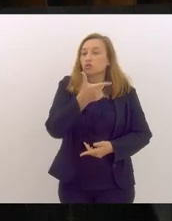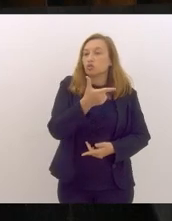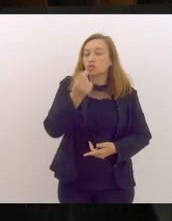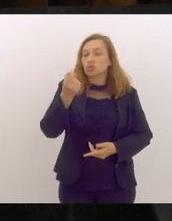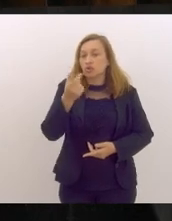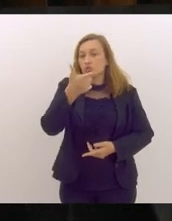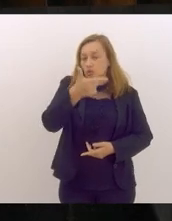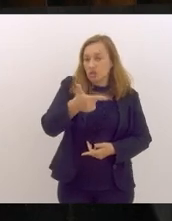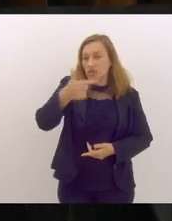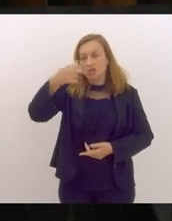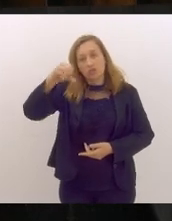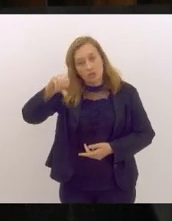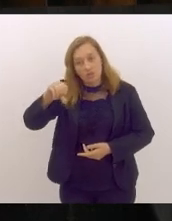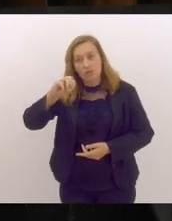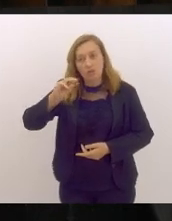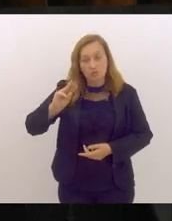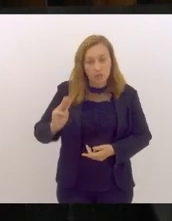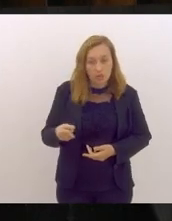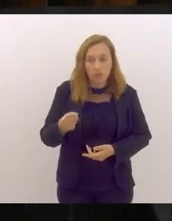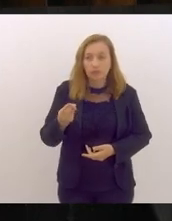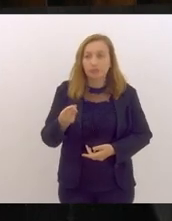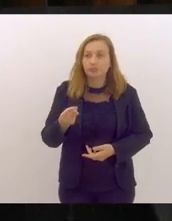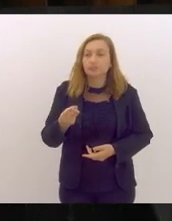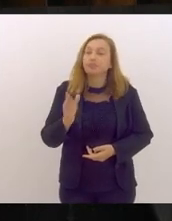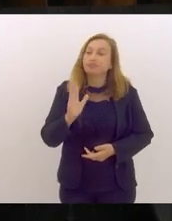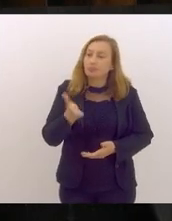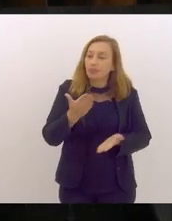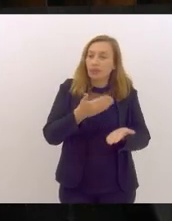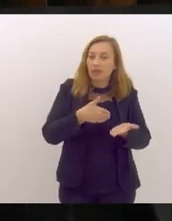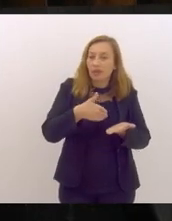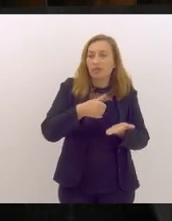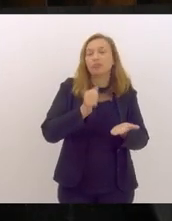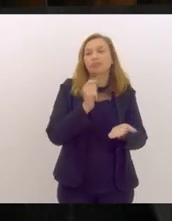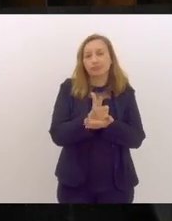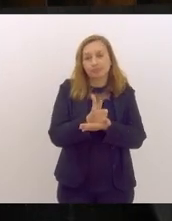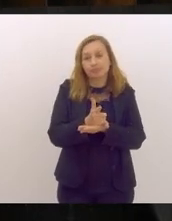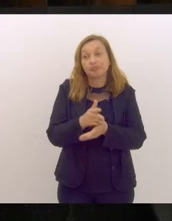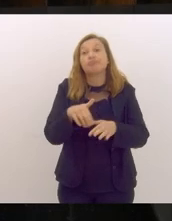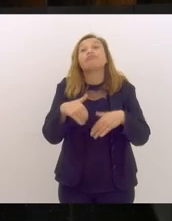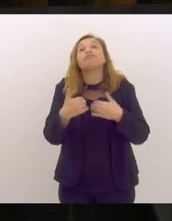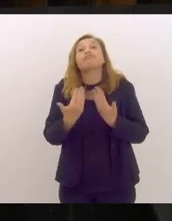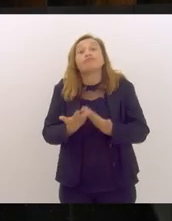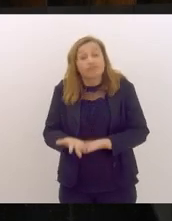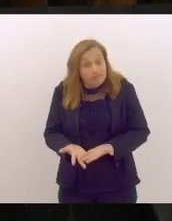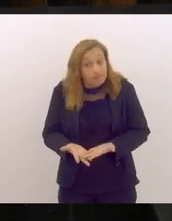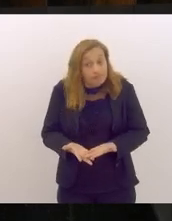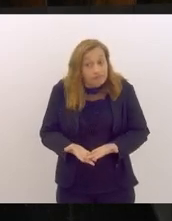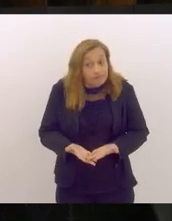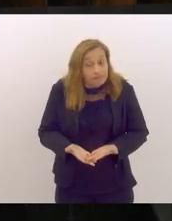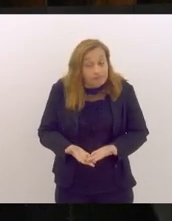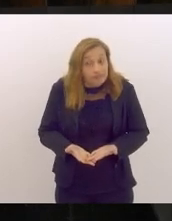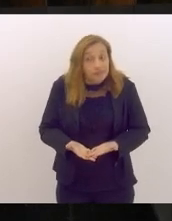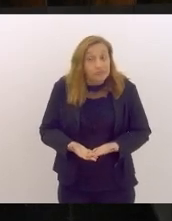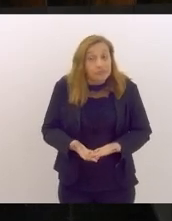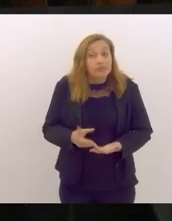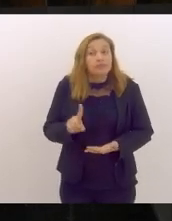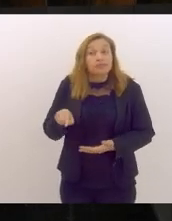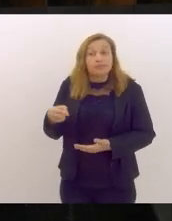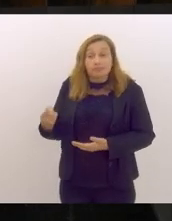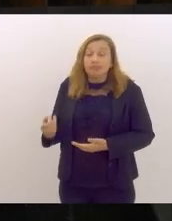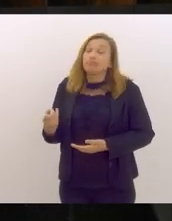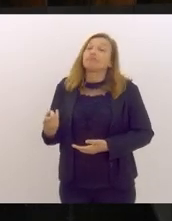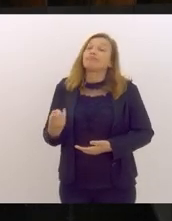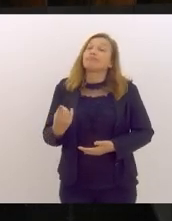209 milhões já foram pagos. Está aí uma outra